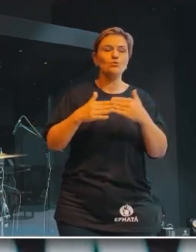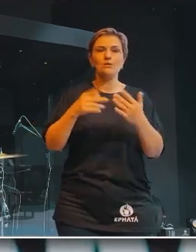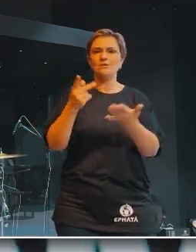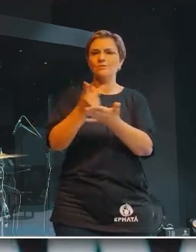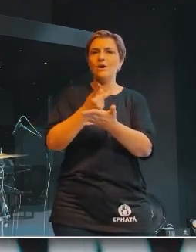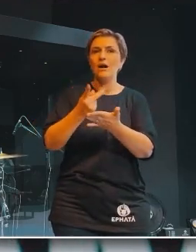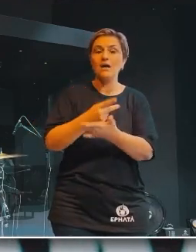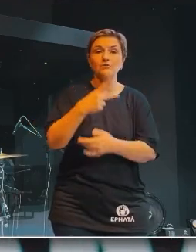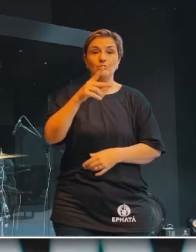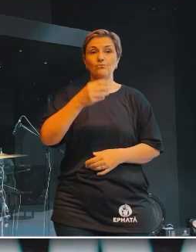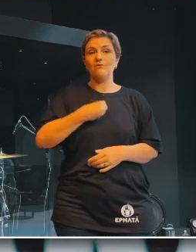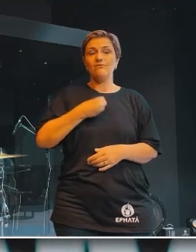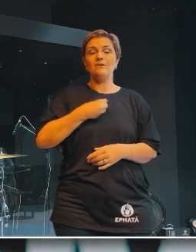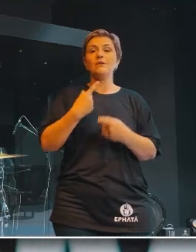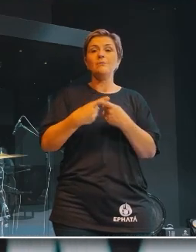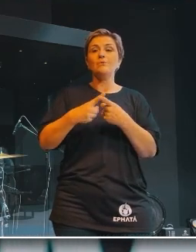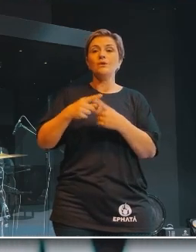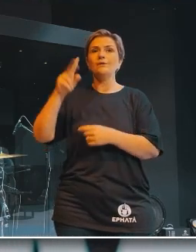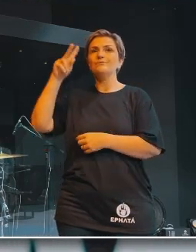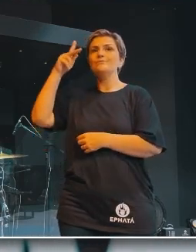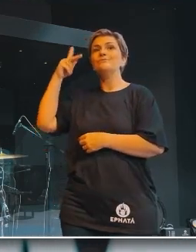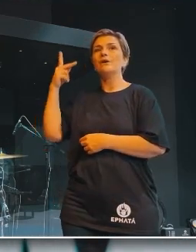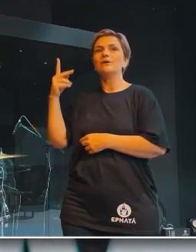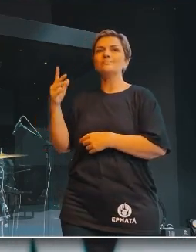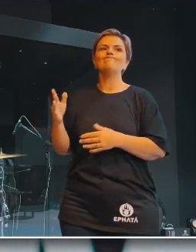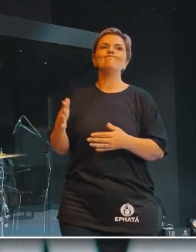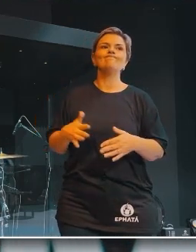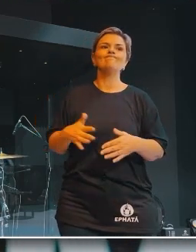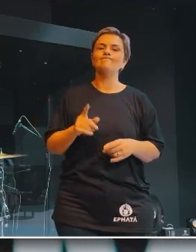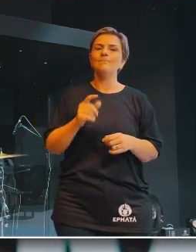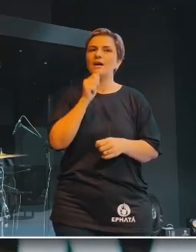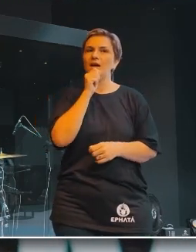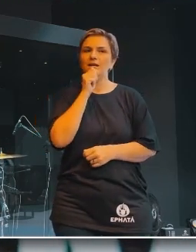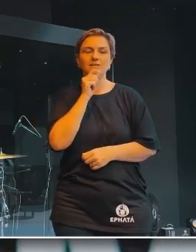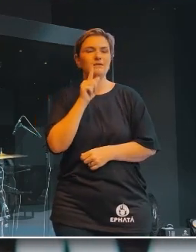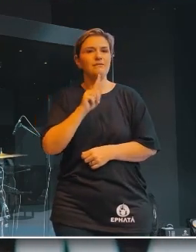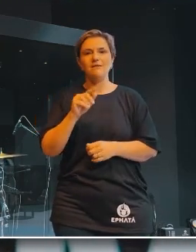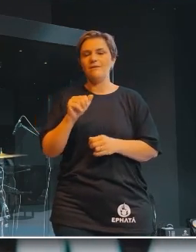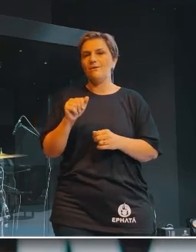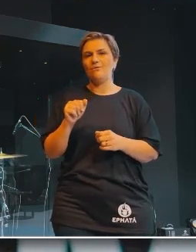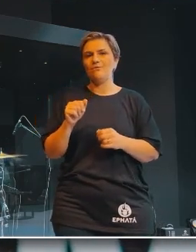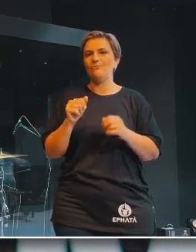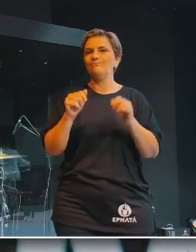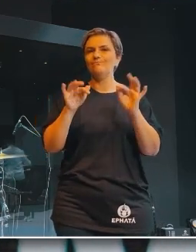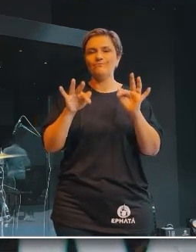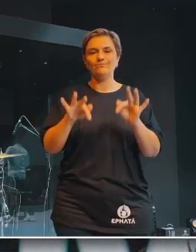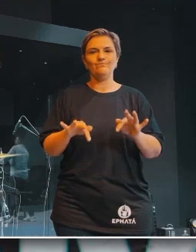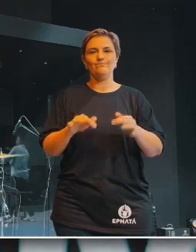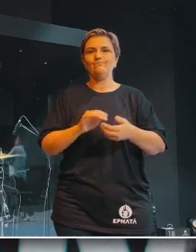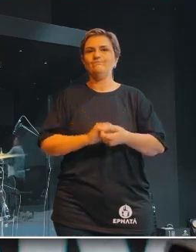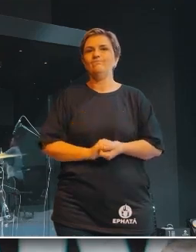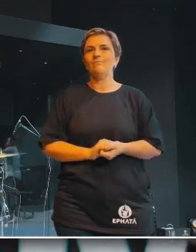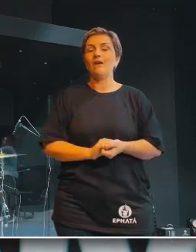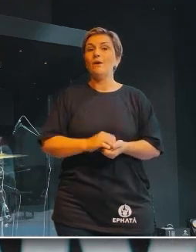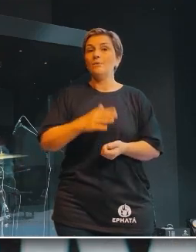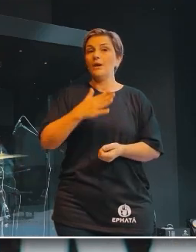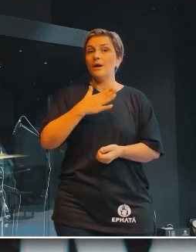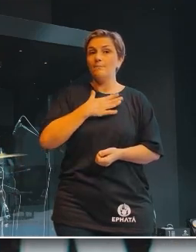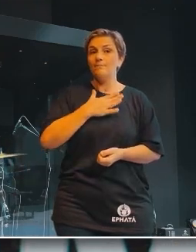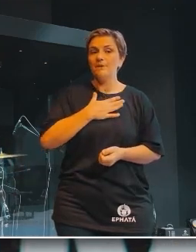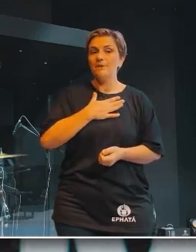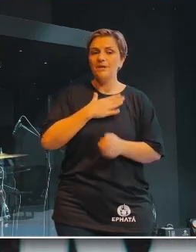tua vida, é porque a história ainda não terminou. Porque a minha